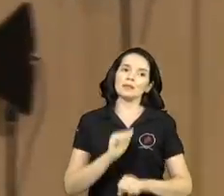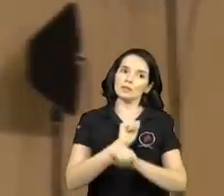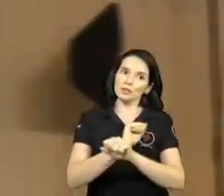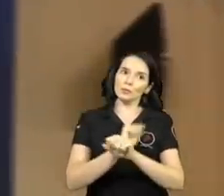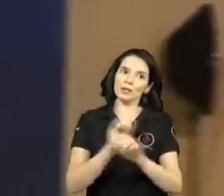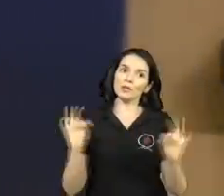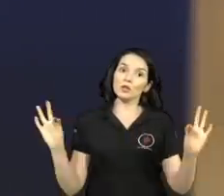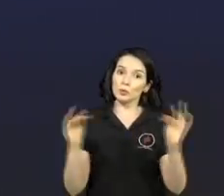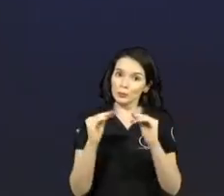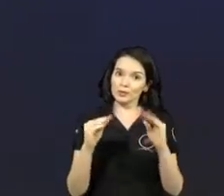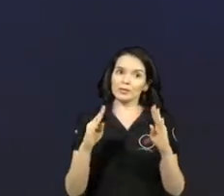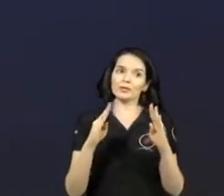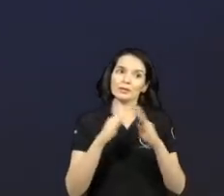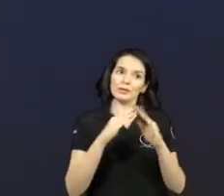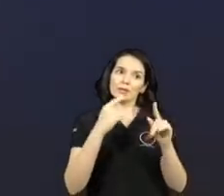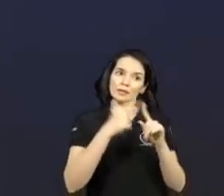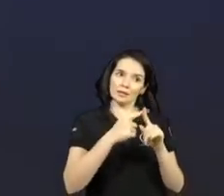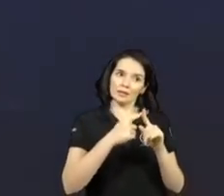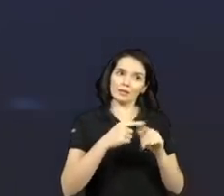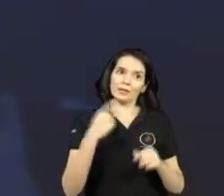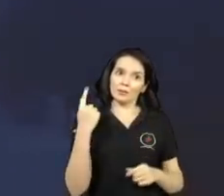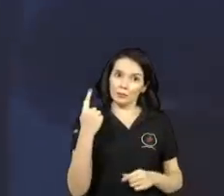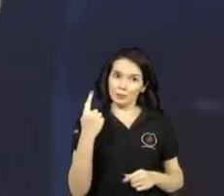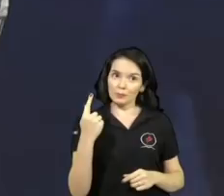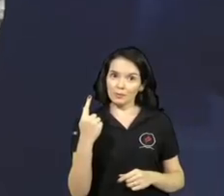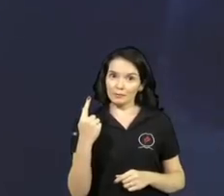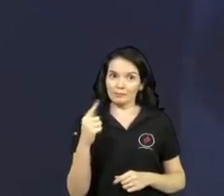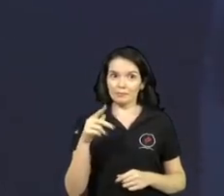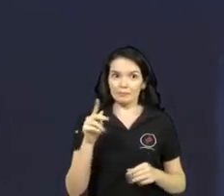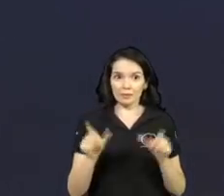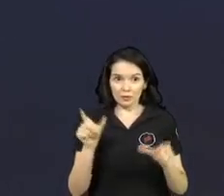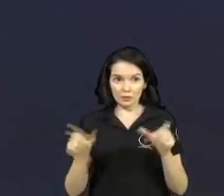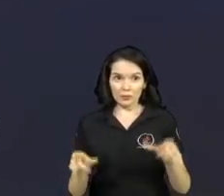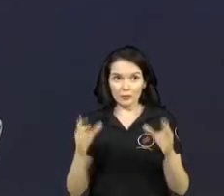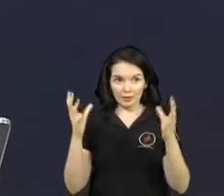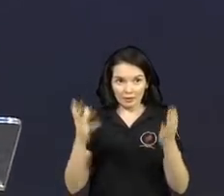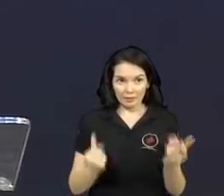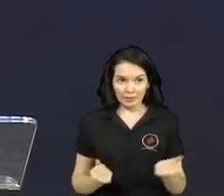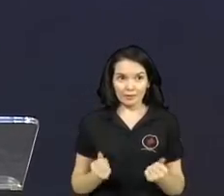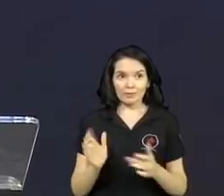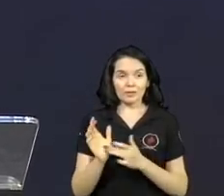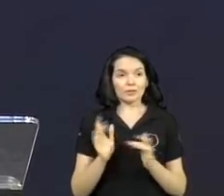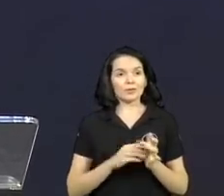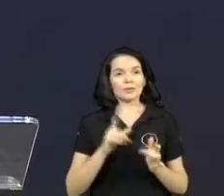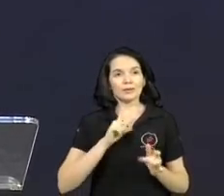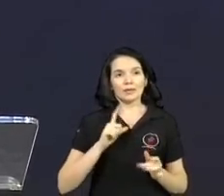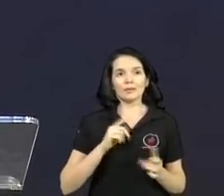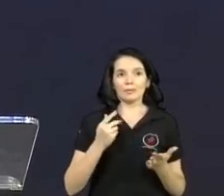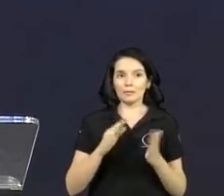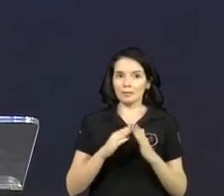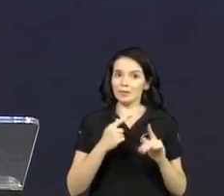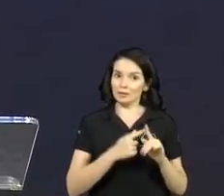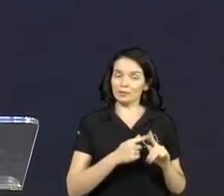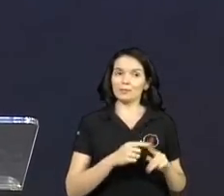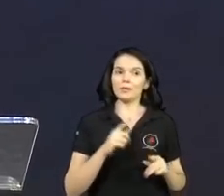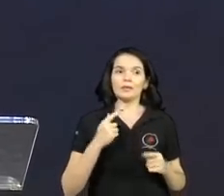as igrejas, onde tiver uma pessoa na frente, tenha alguém da igreja para acompanhar. Porque se não formos